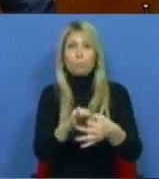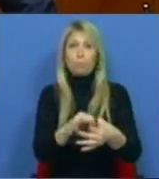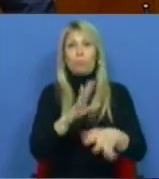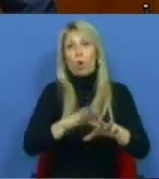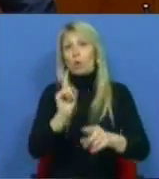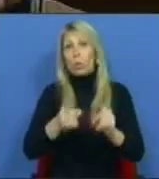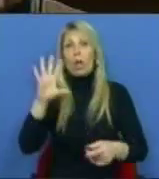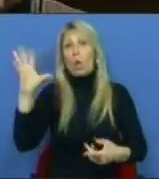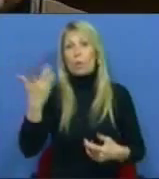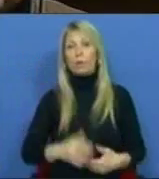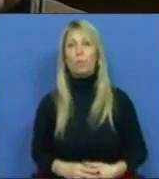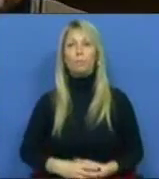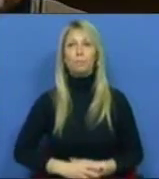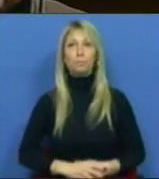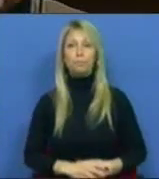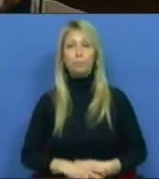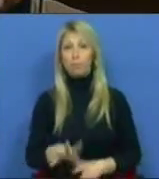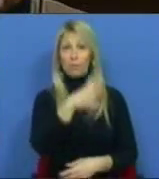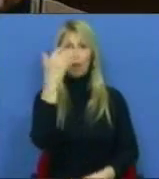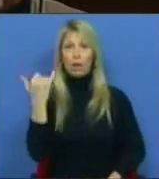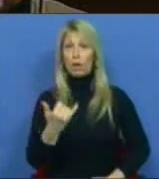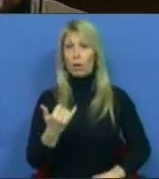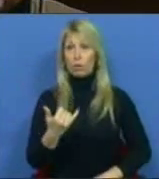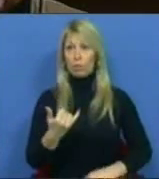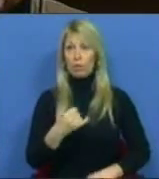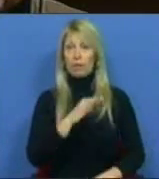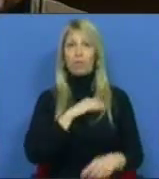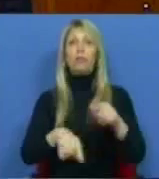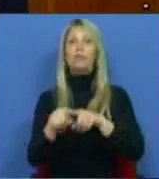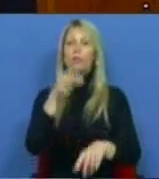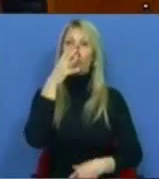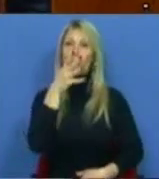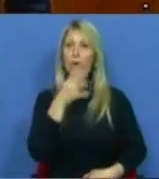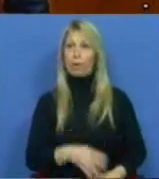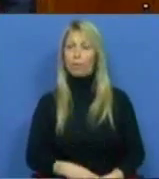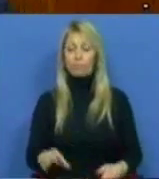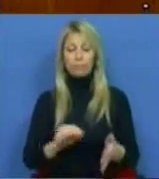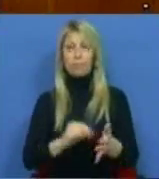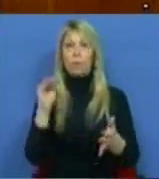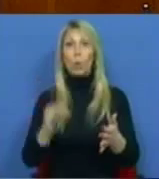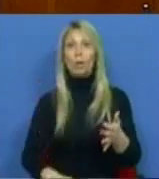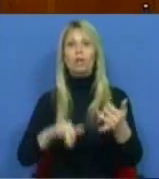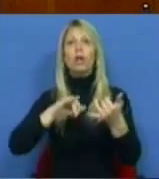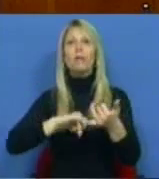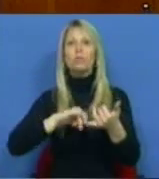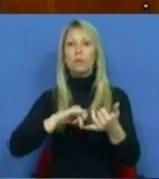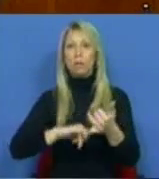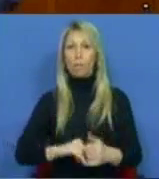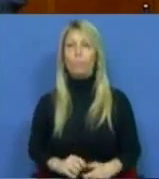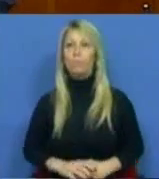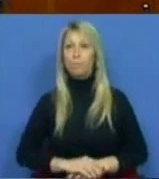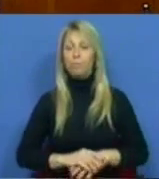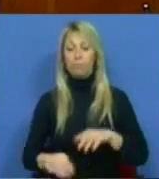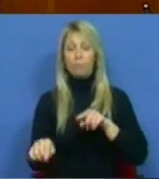que aconteceu. Em segundo lugar, Sr. Deputado, os contratos de associação.